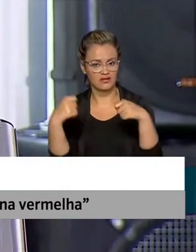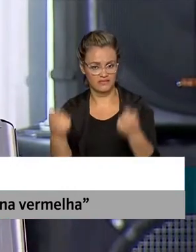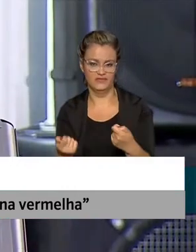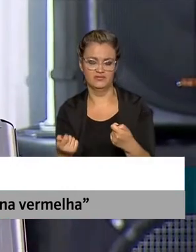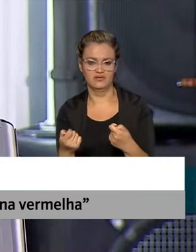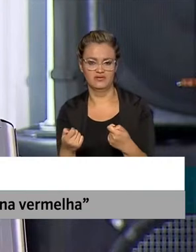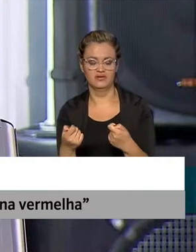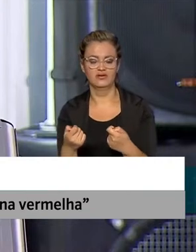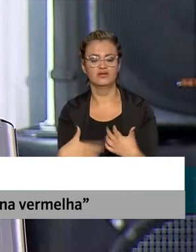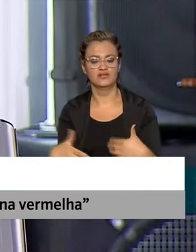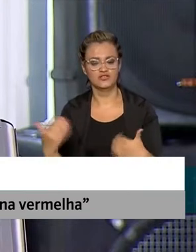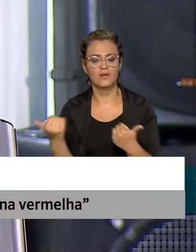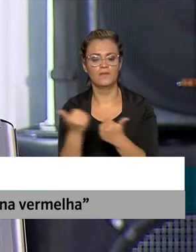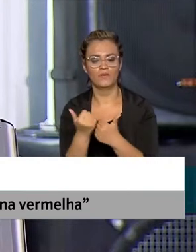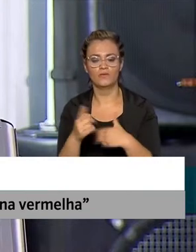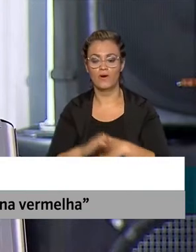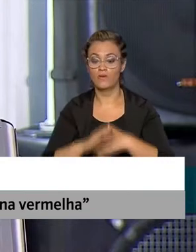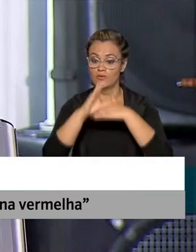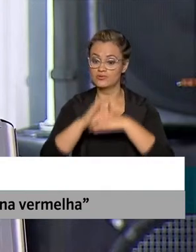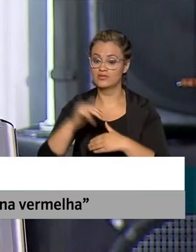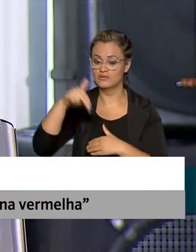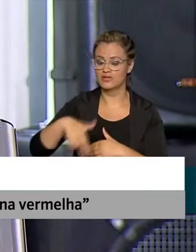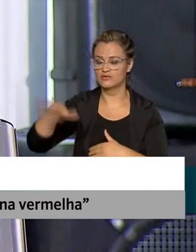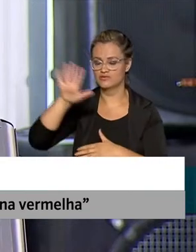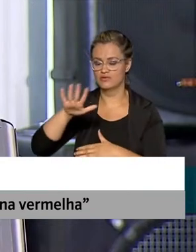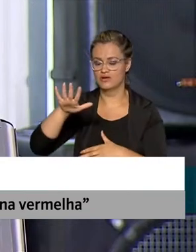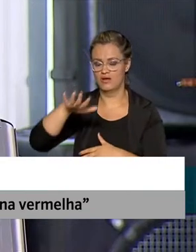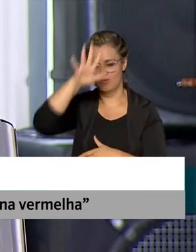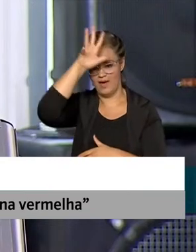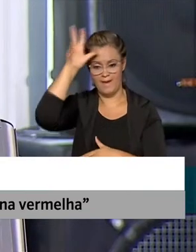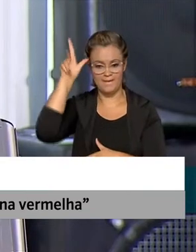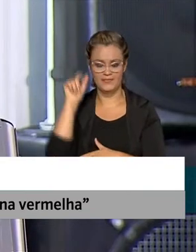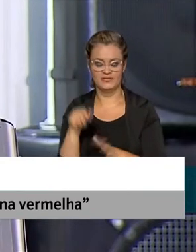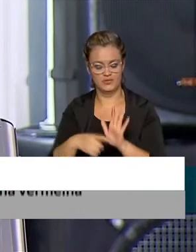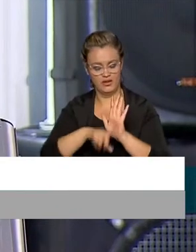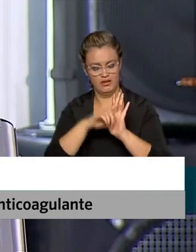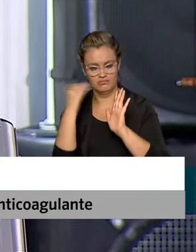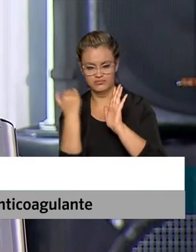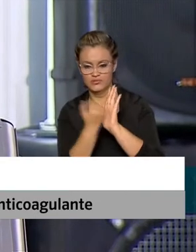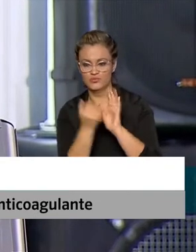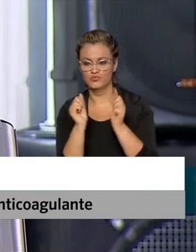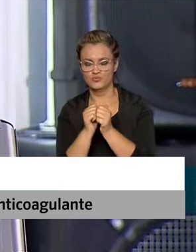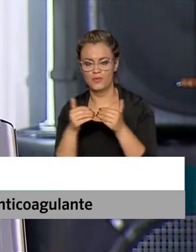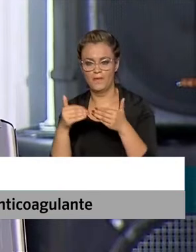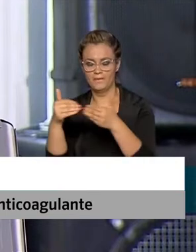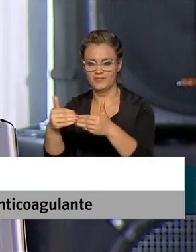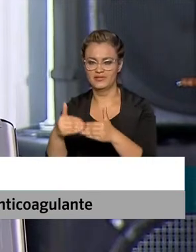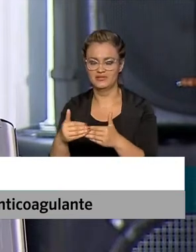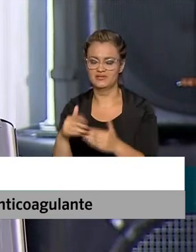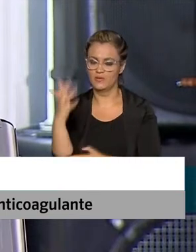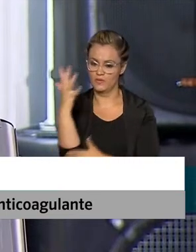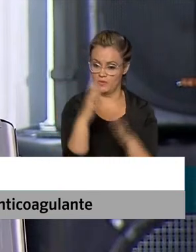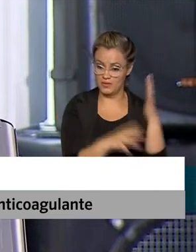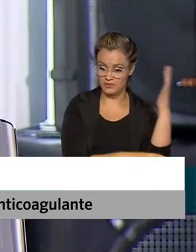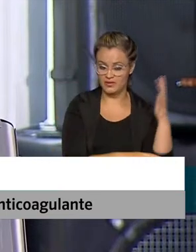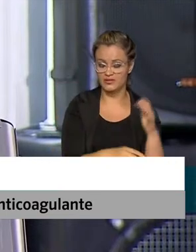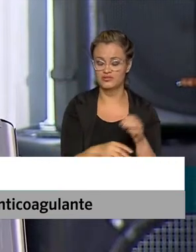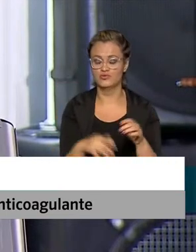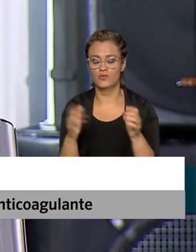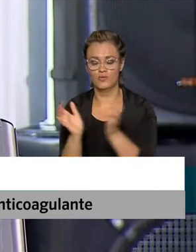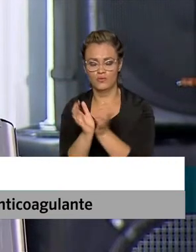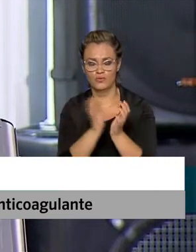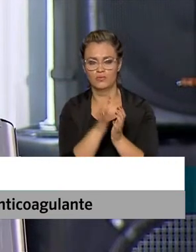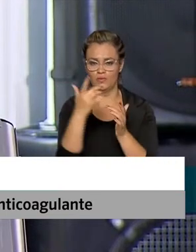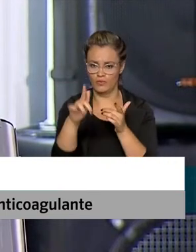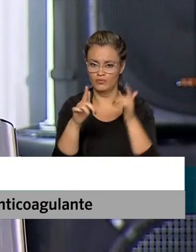Defesa, em atendimento ao Conselho Nacional da Amazônia Legal, em conjunto com o Ministério do Meio Ambiente e com os órgãos